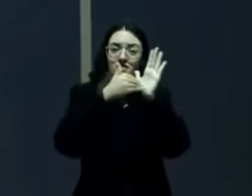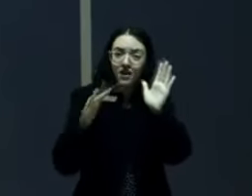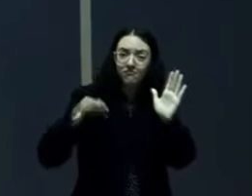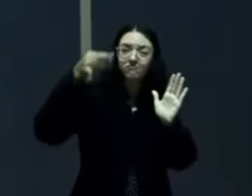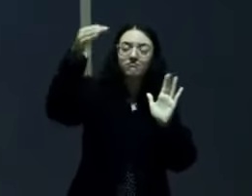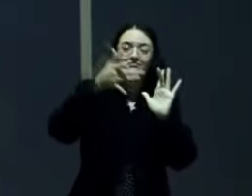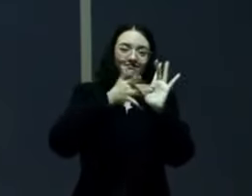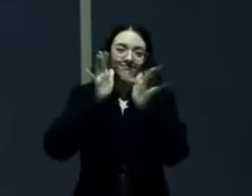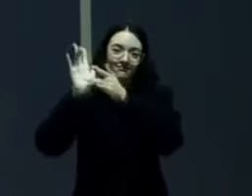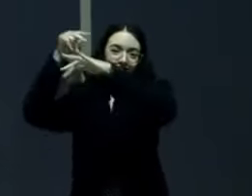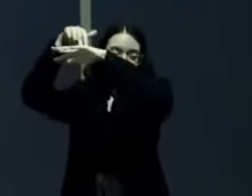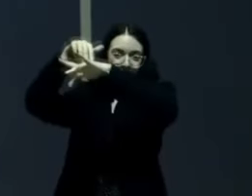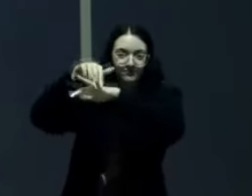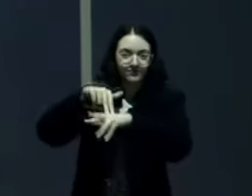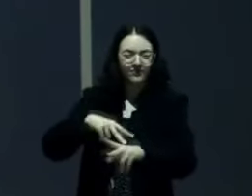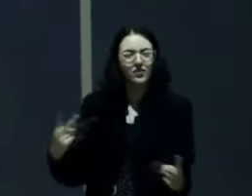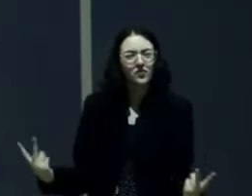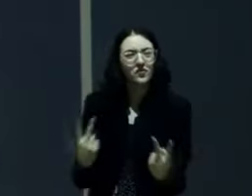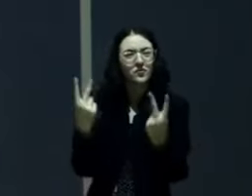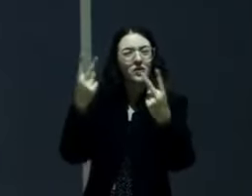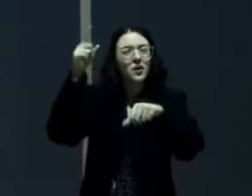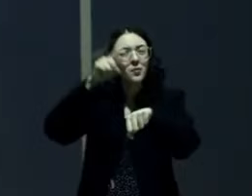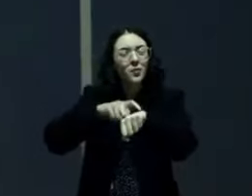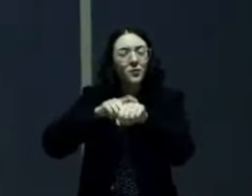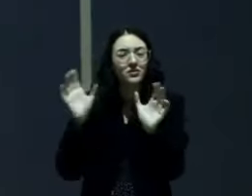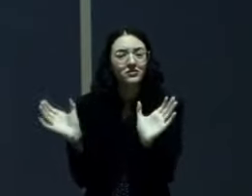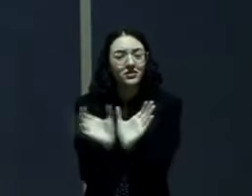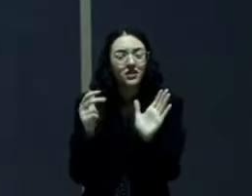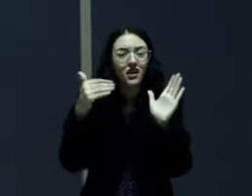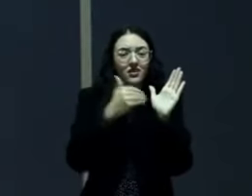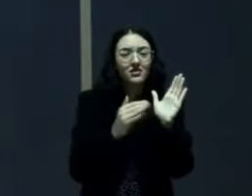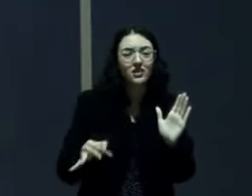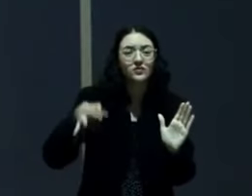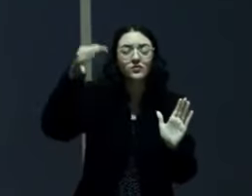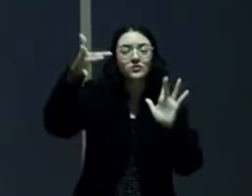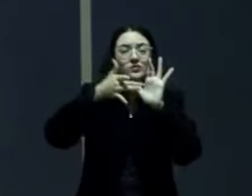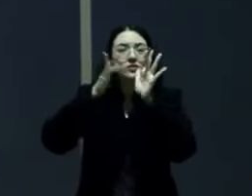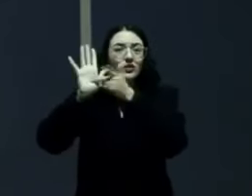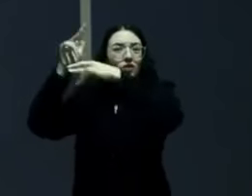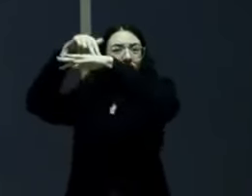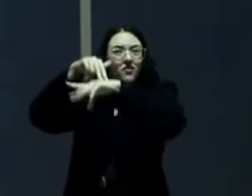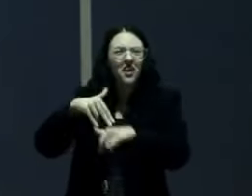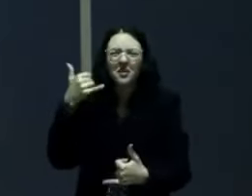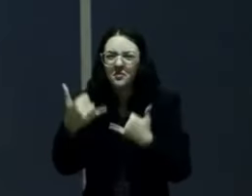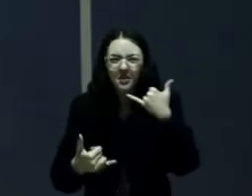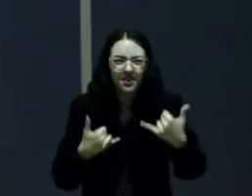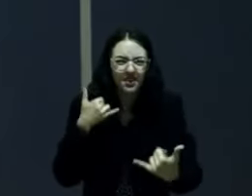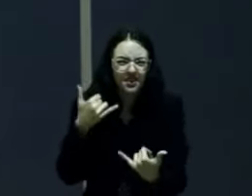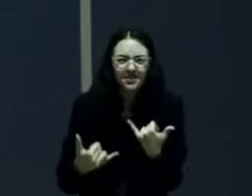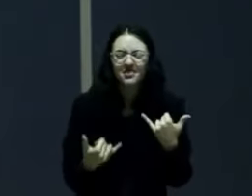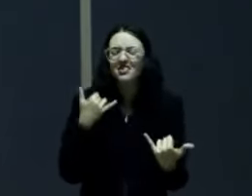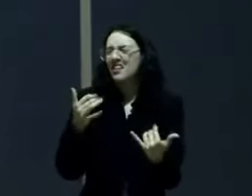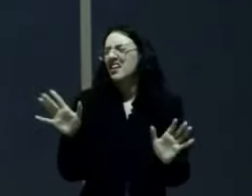Valorize este momento de ceia até que Ele venha. Não é uma brincadeira, não é de qualquer forma, não é algo